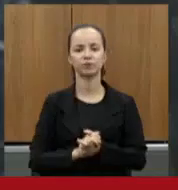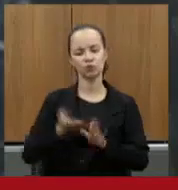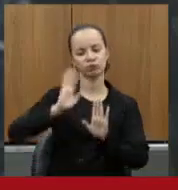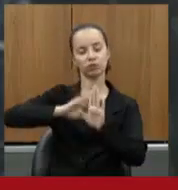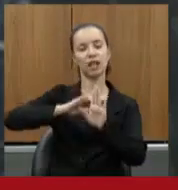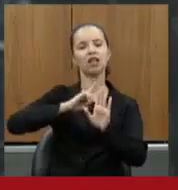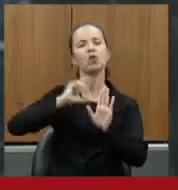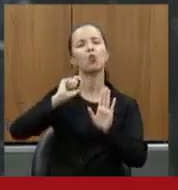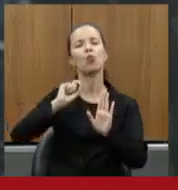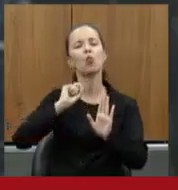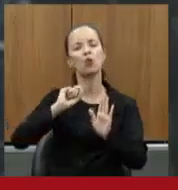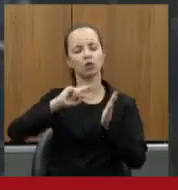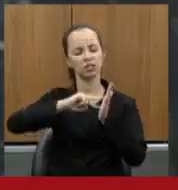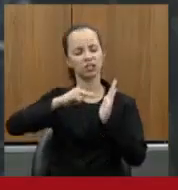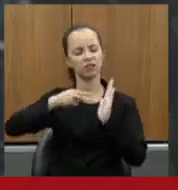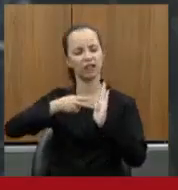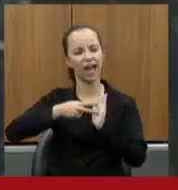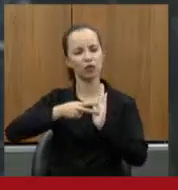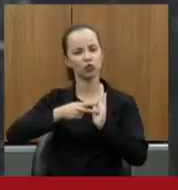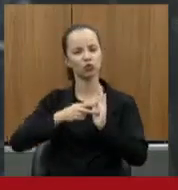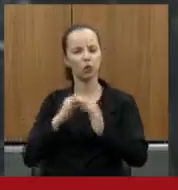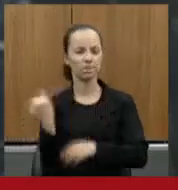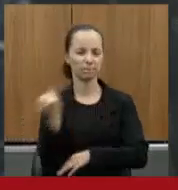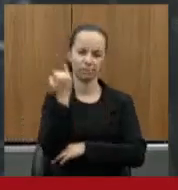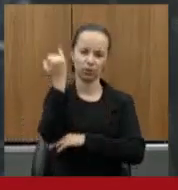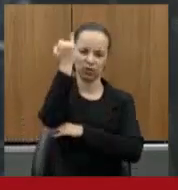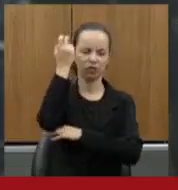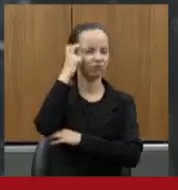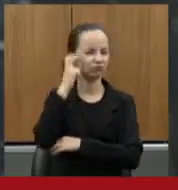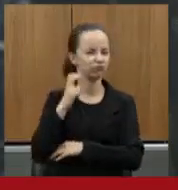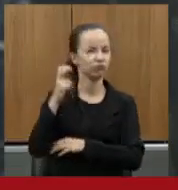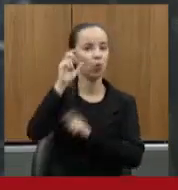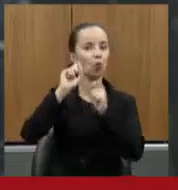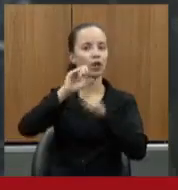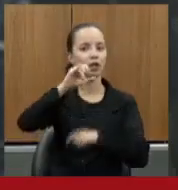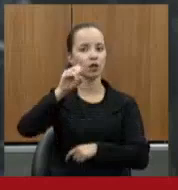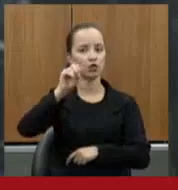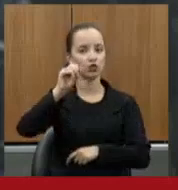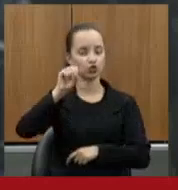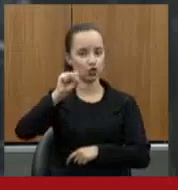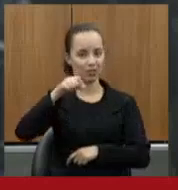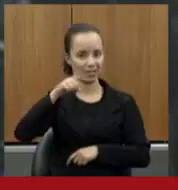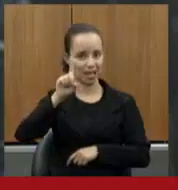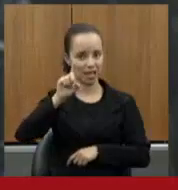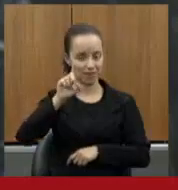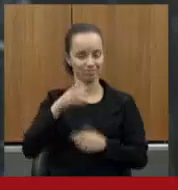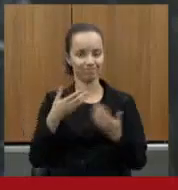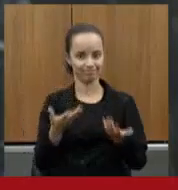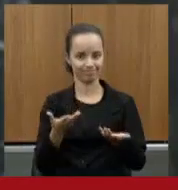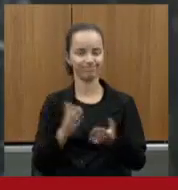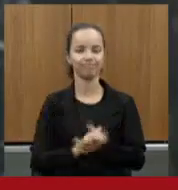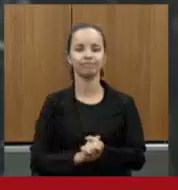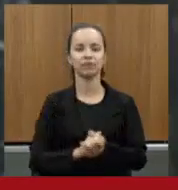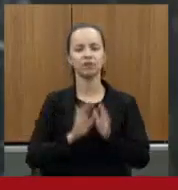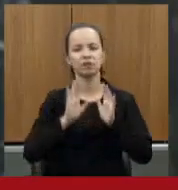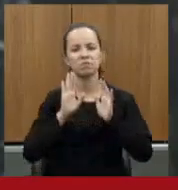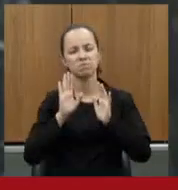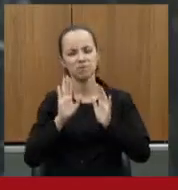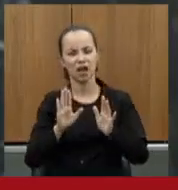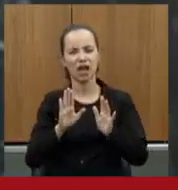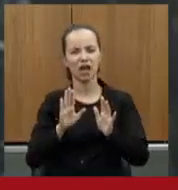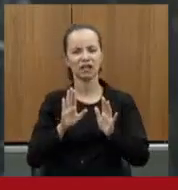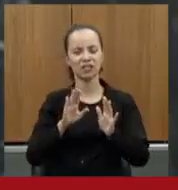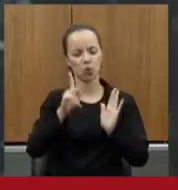o espírito, a grandeza e o gênio de José Bonifácio. Não vou fazer aqui a biografia dele, mas é praticamente